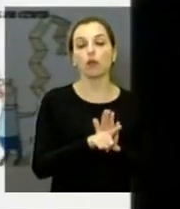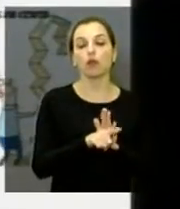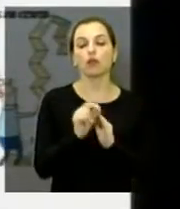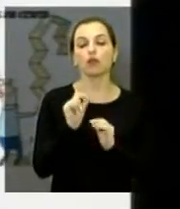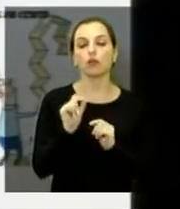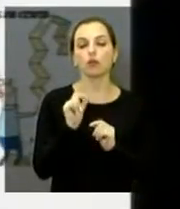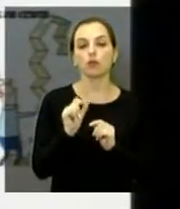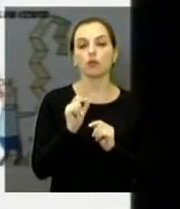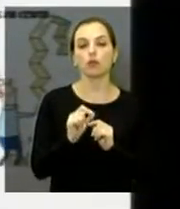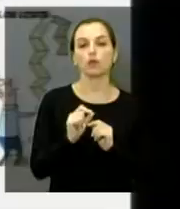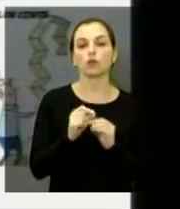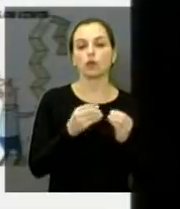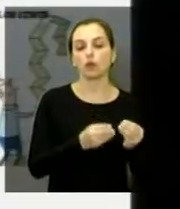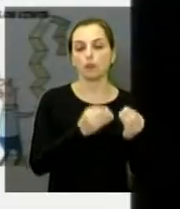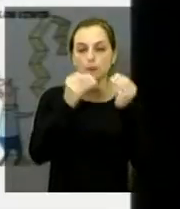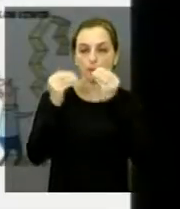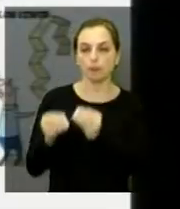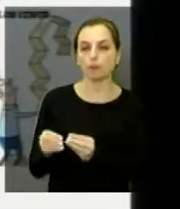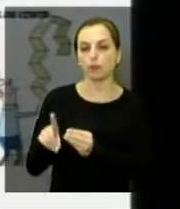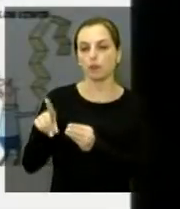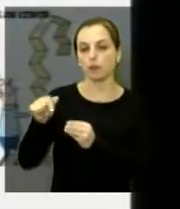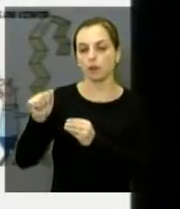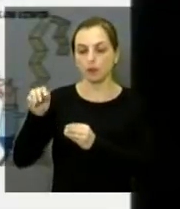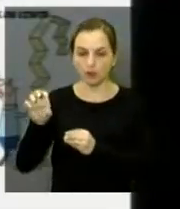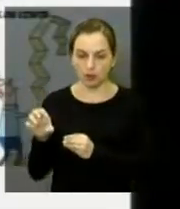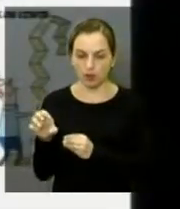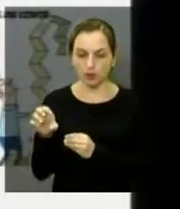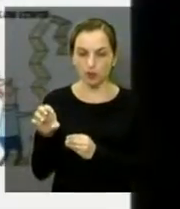lei que passou para o DAE o quê?